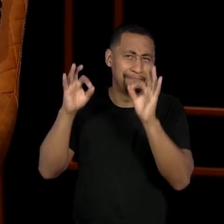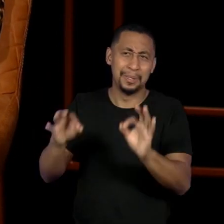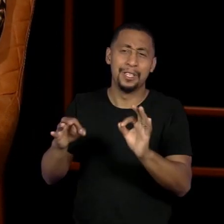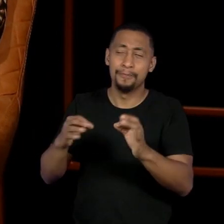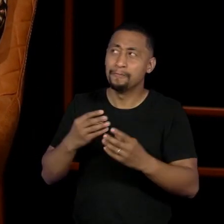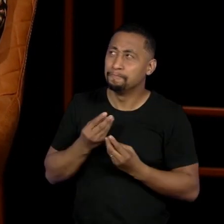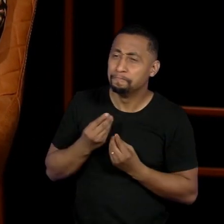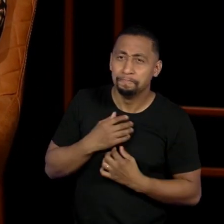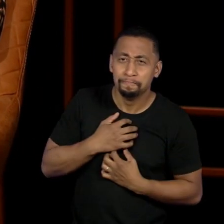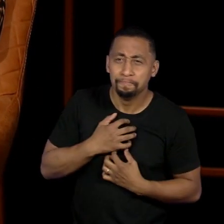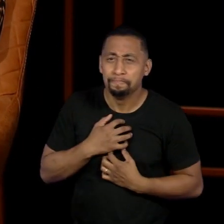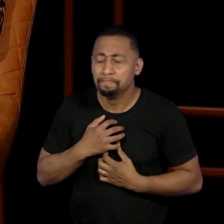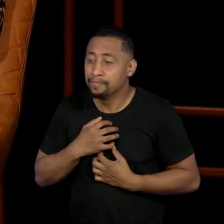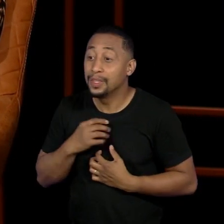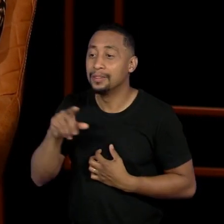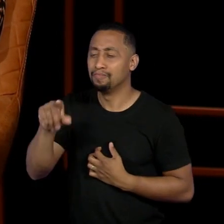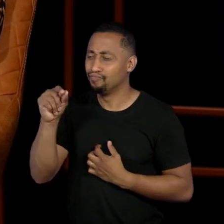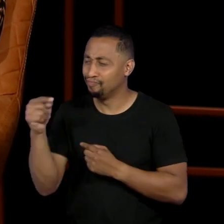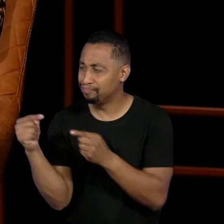e porque